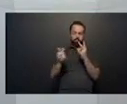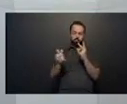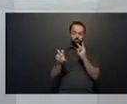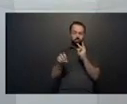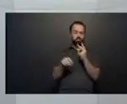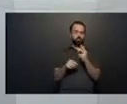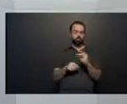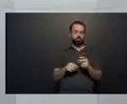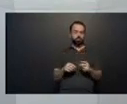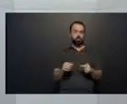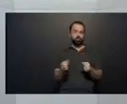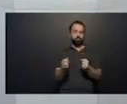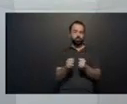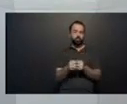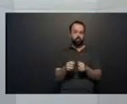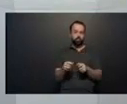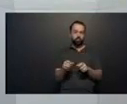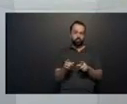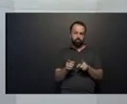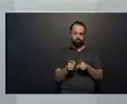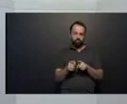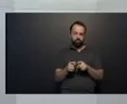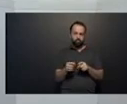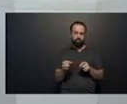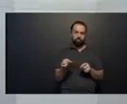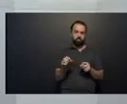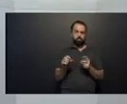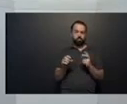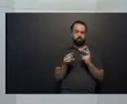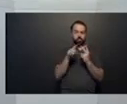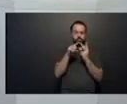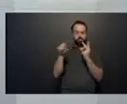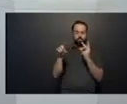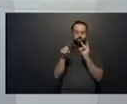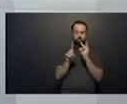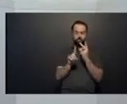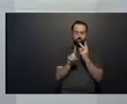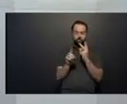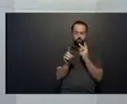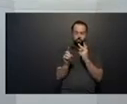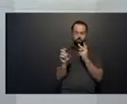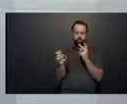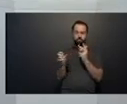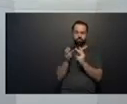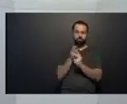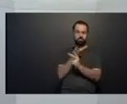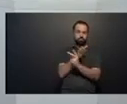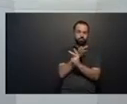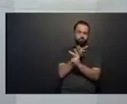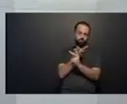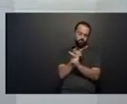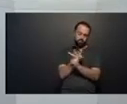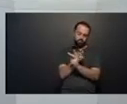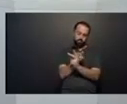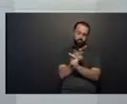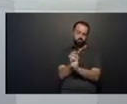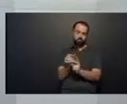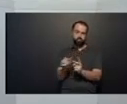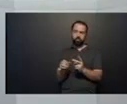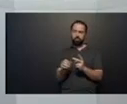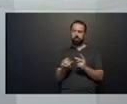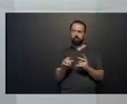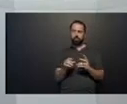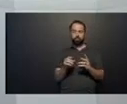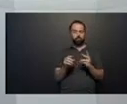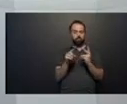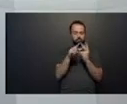bem perto da raiz quadrada de 16. Raiz de 16 é 4. Então, eu posso considerar que raiz quadrada de